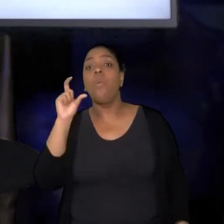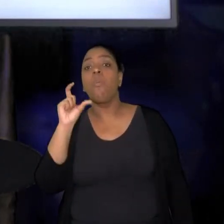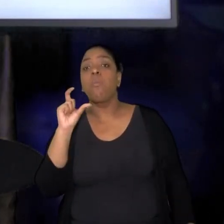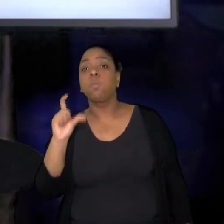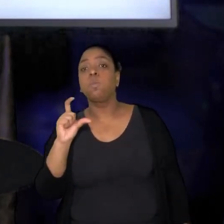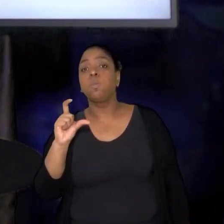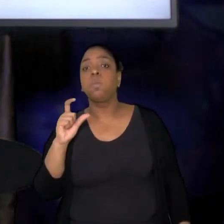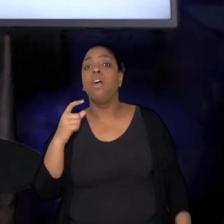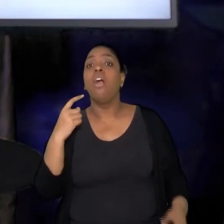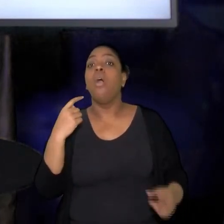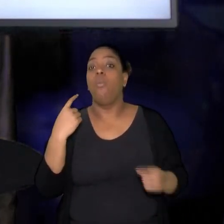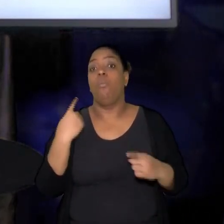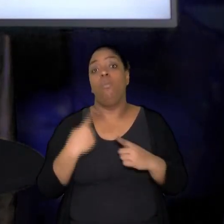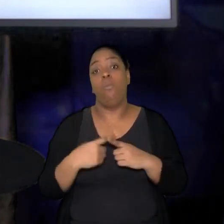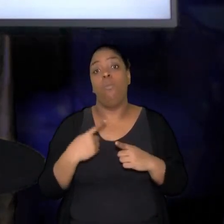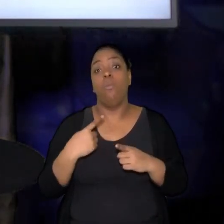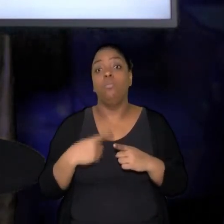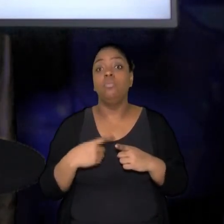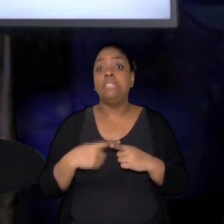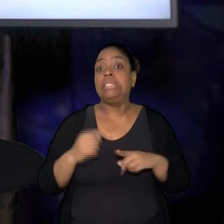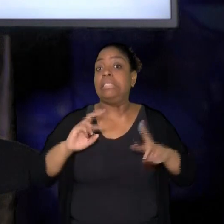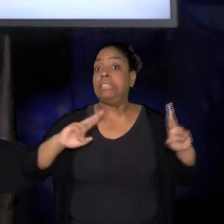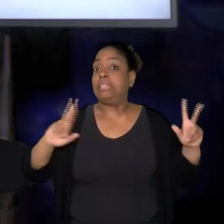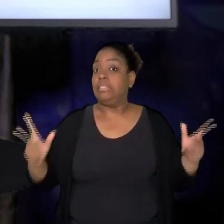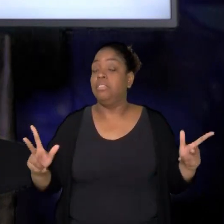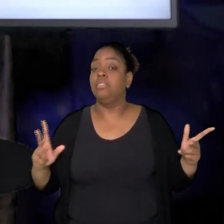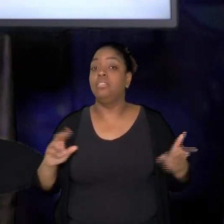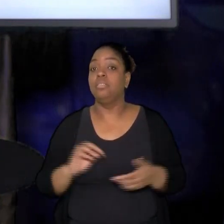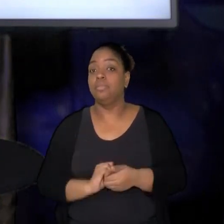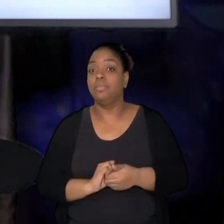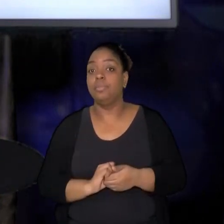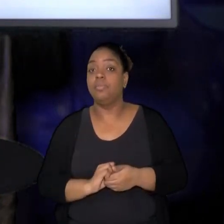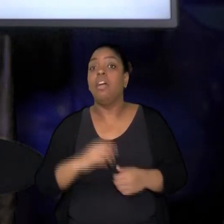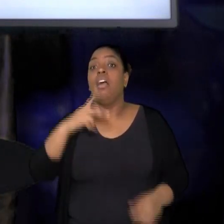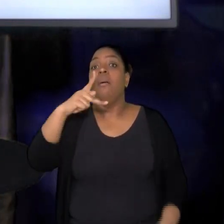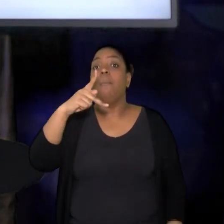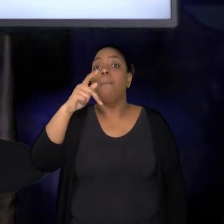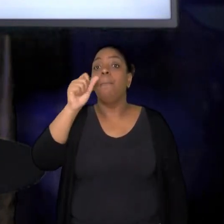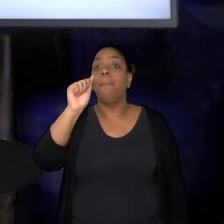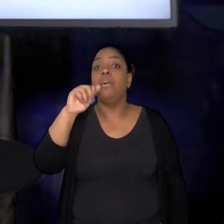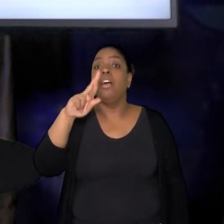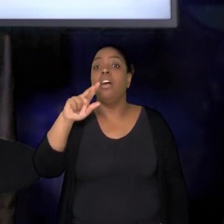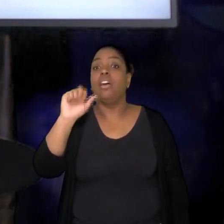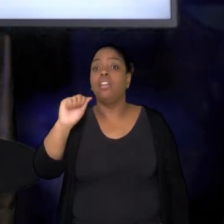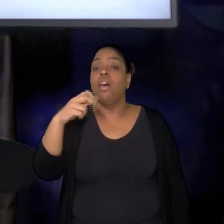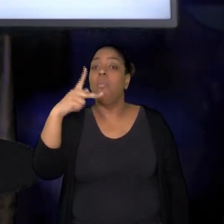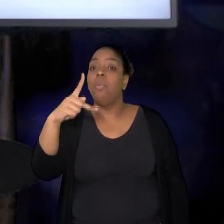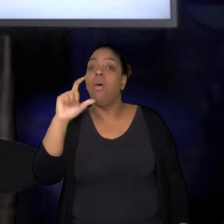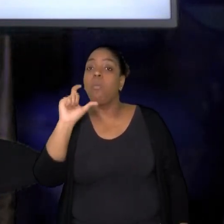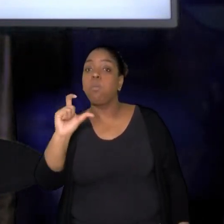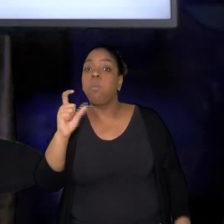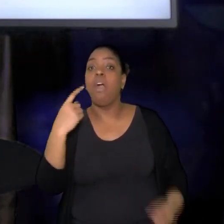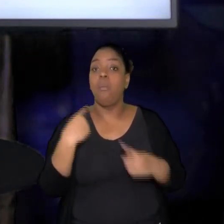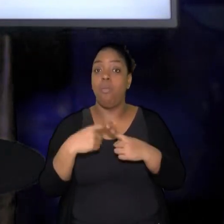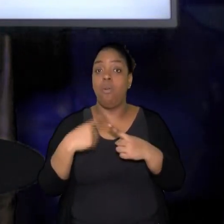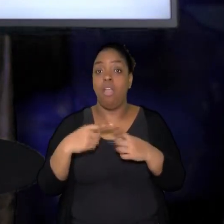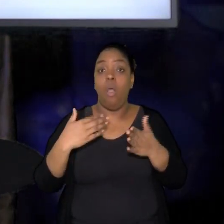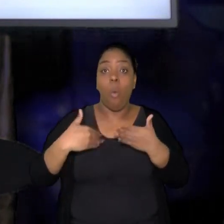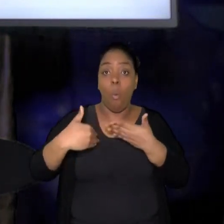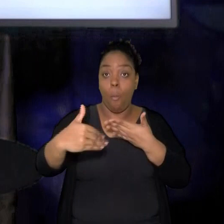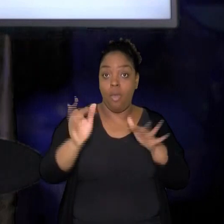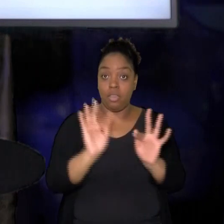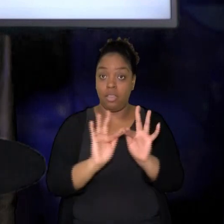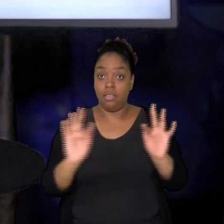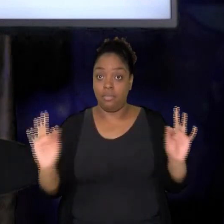motivos diferentes. Para, porque está no início da frase. Se a palavra